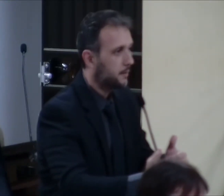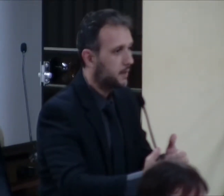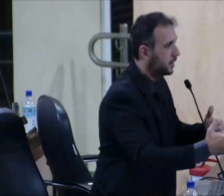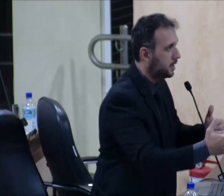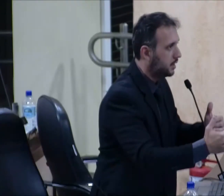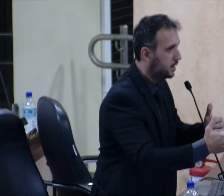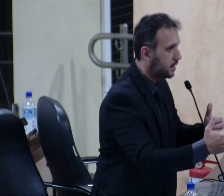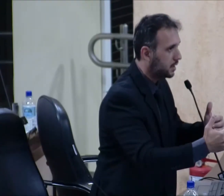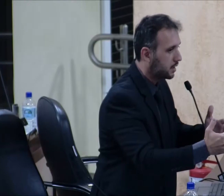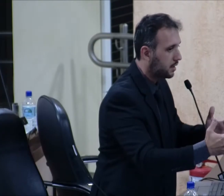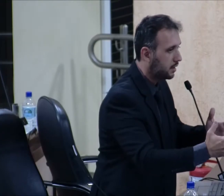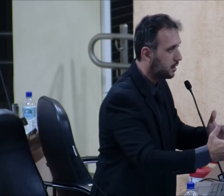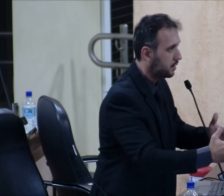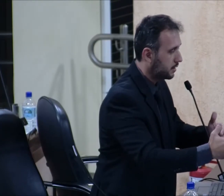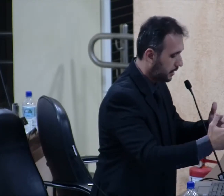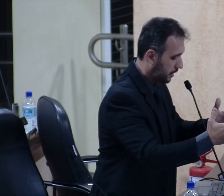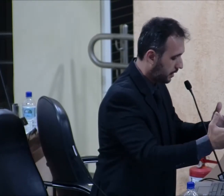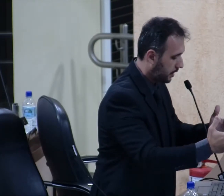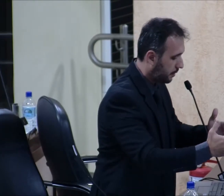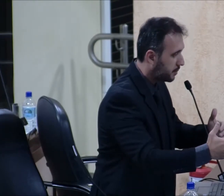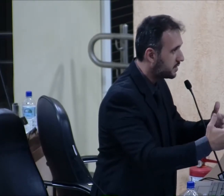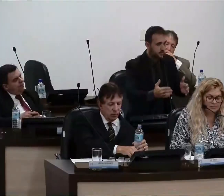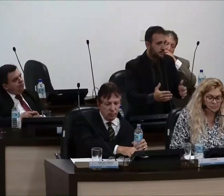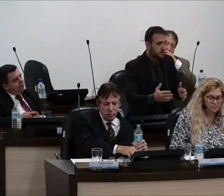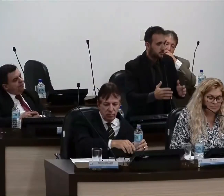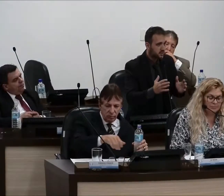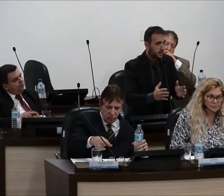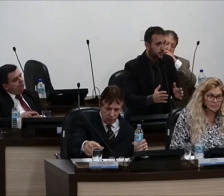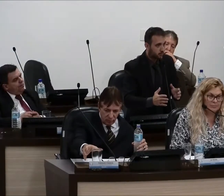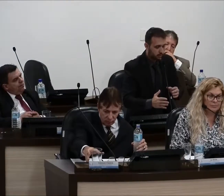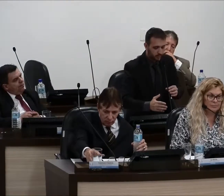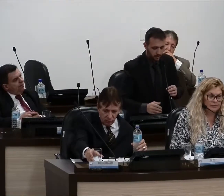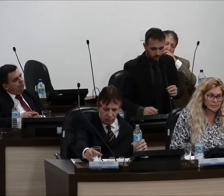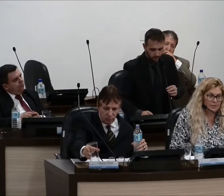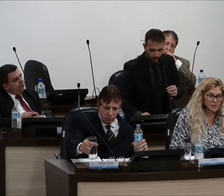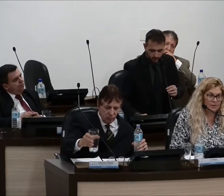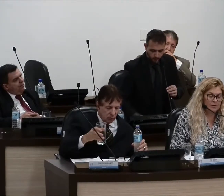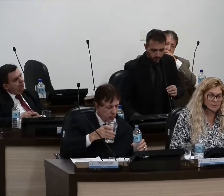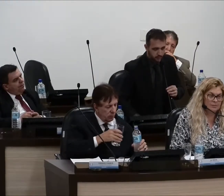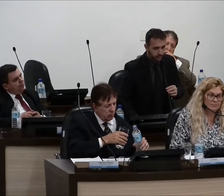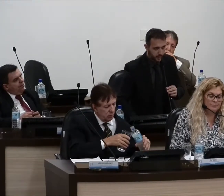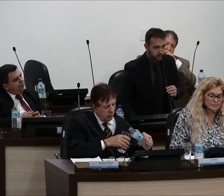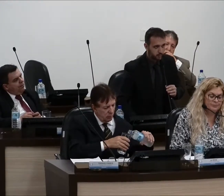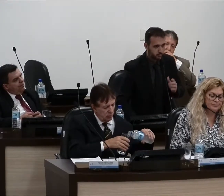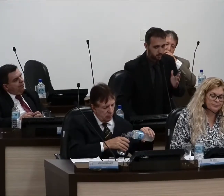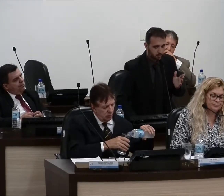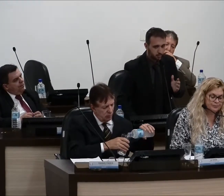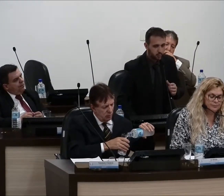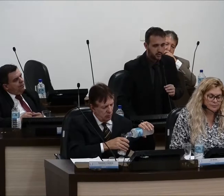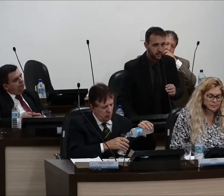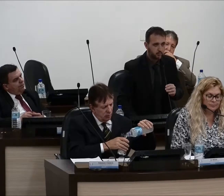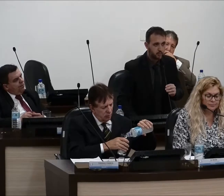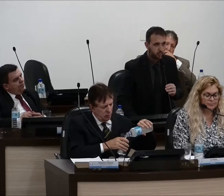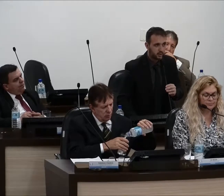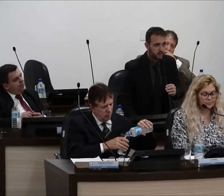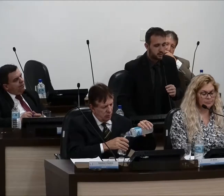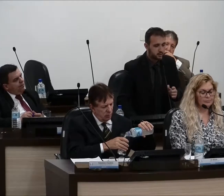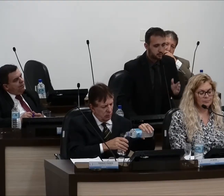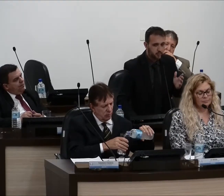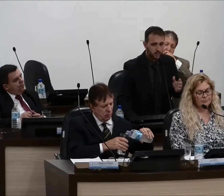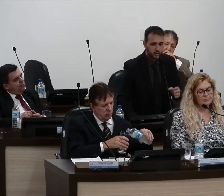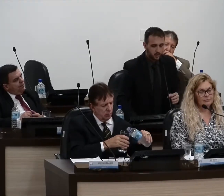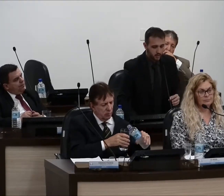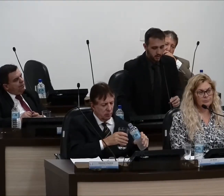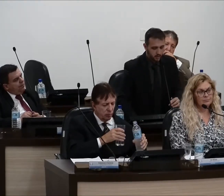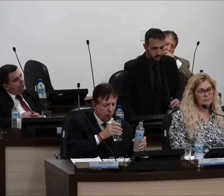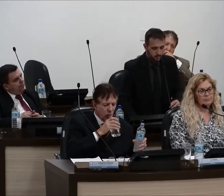importantes e que precisam estar em ordem. Então, de fato, projeto